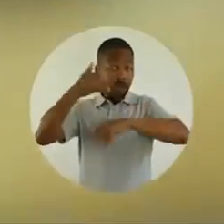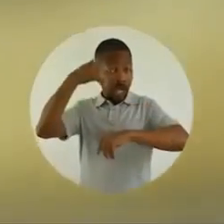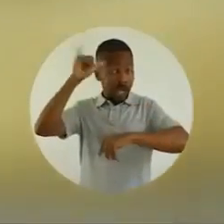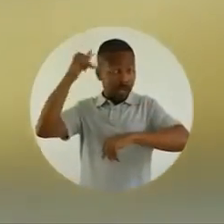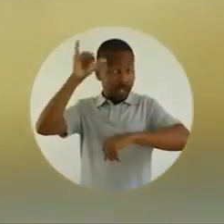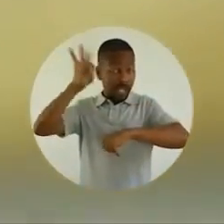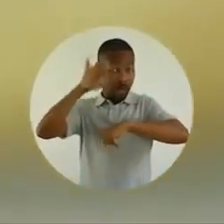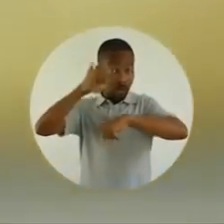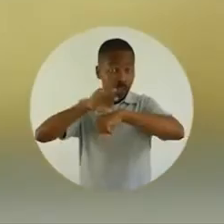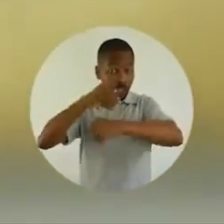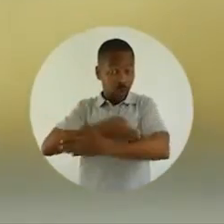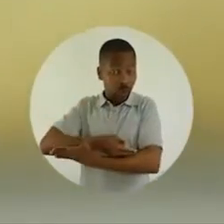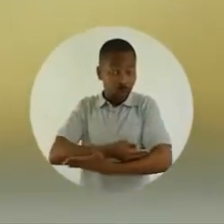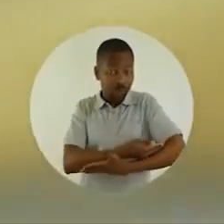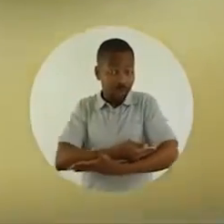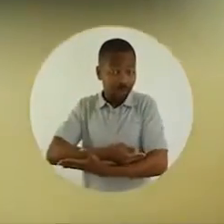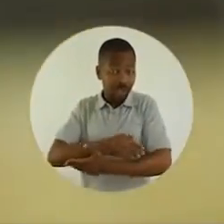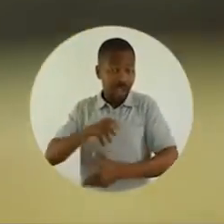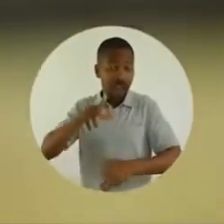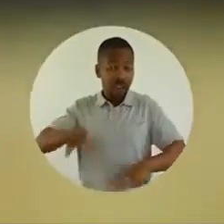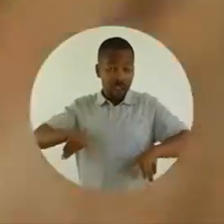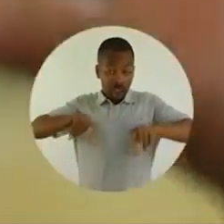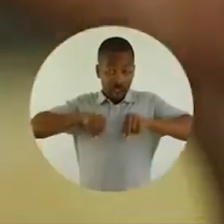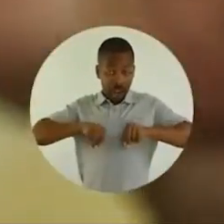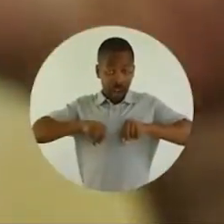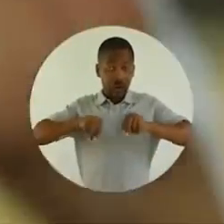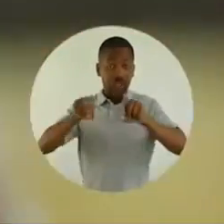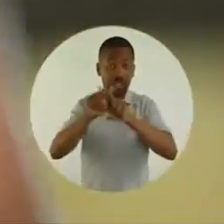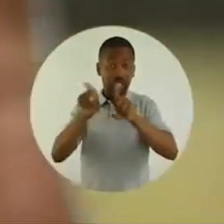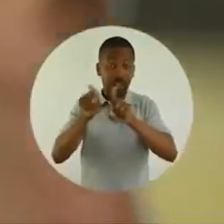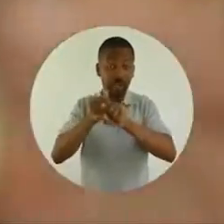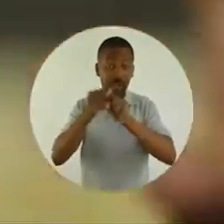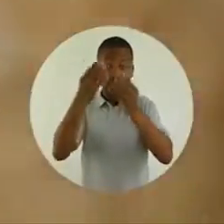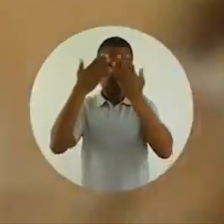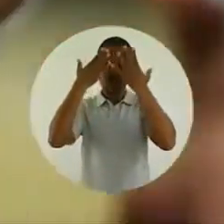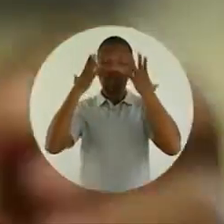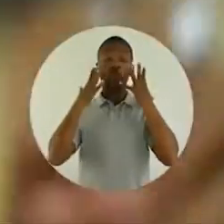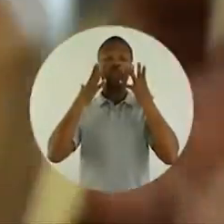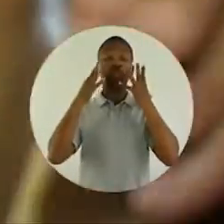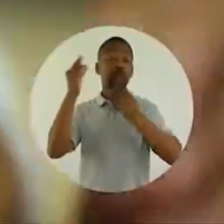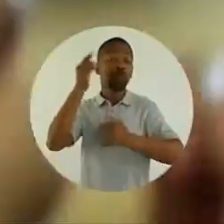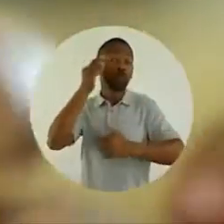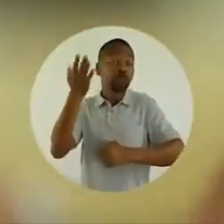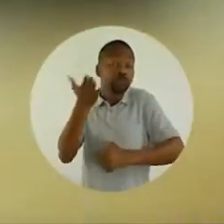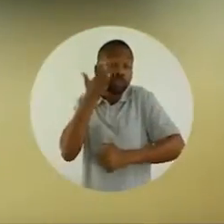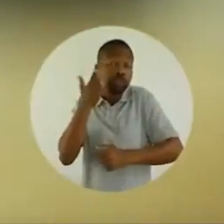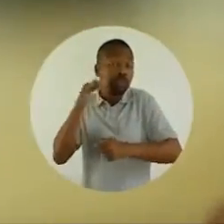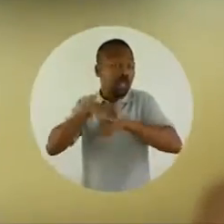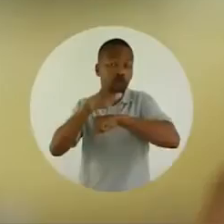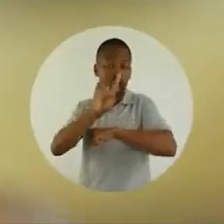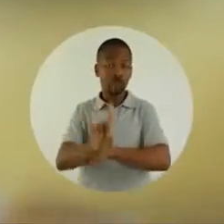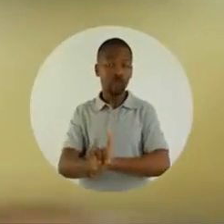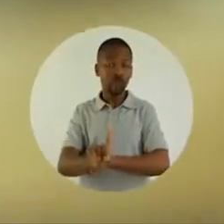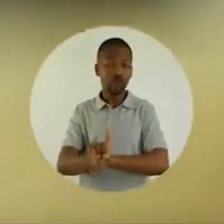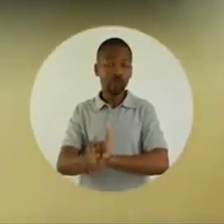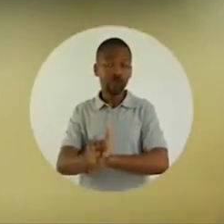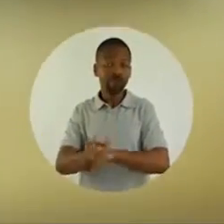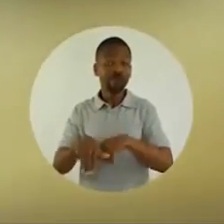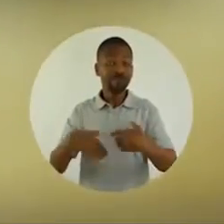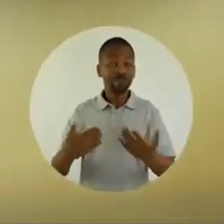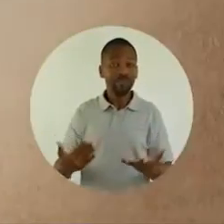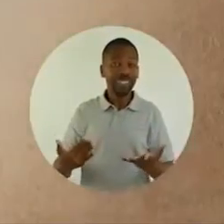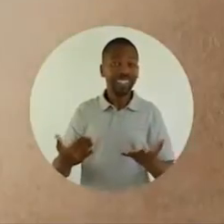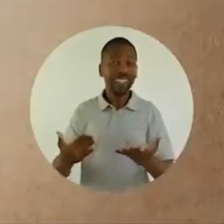Na ponta, amarrava uma fraldinha. Aí ele dormia assim, botava aquela fraldinha no rosto dele para o mosquito não picar ele de noite, né?